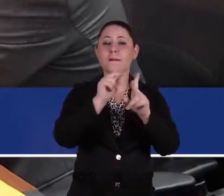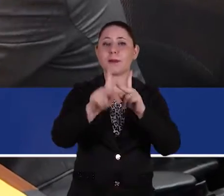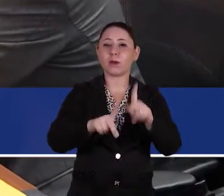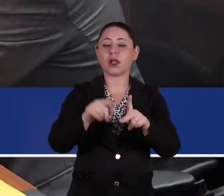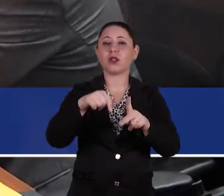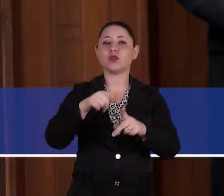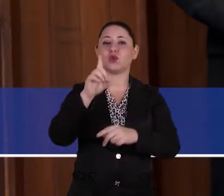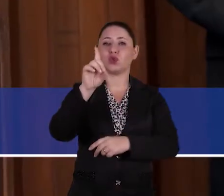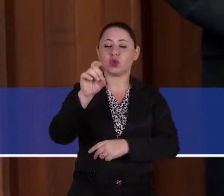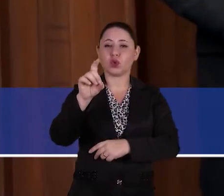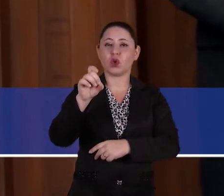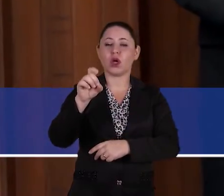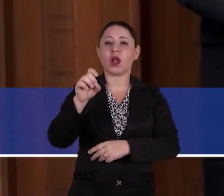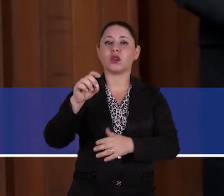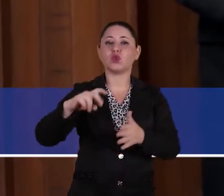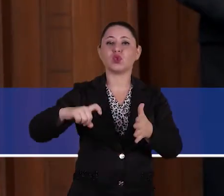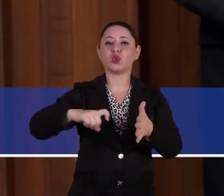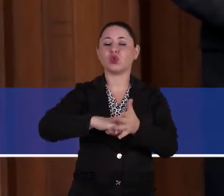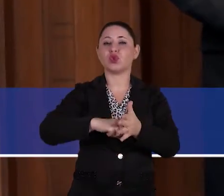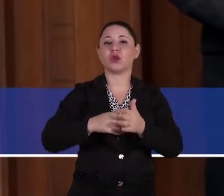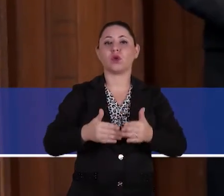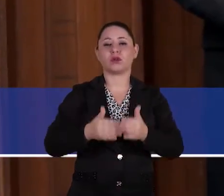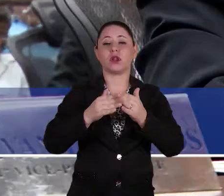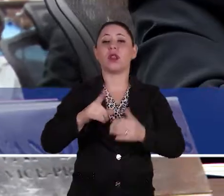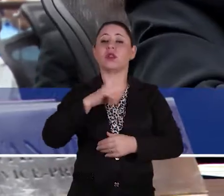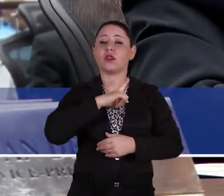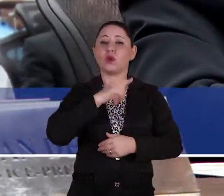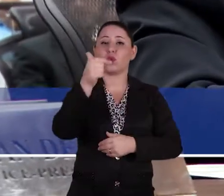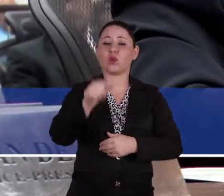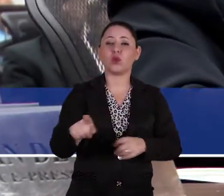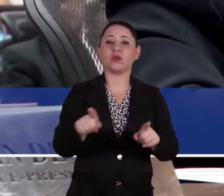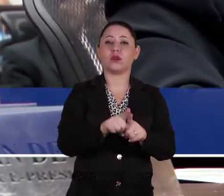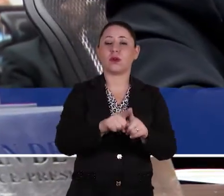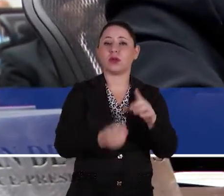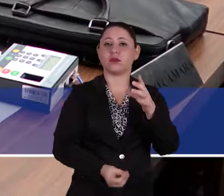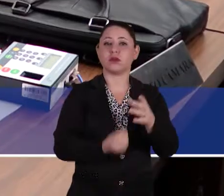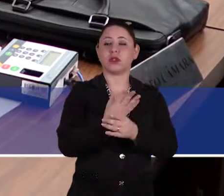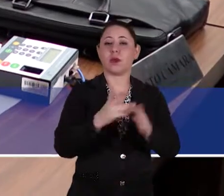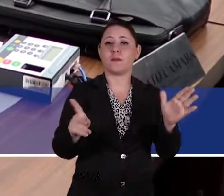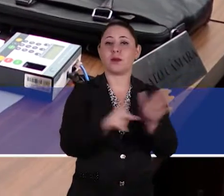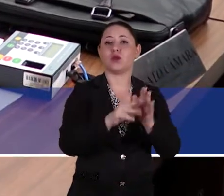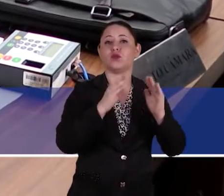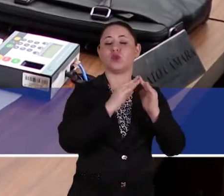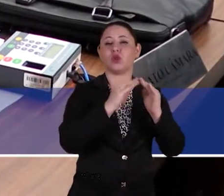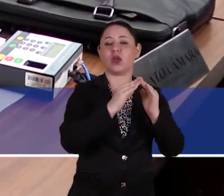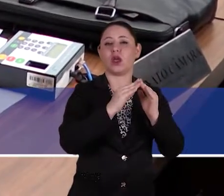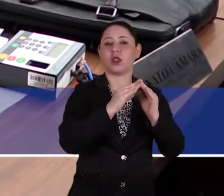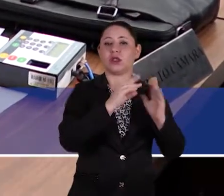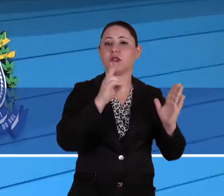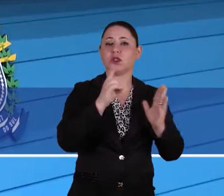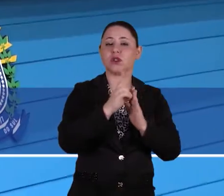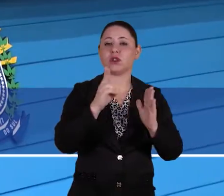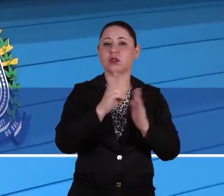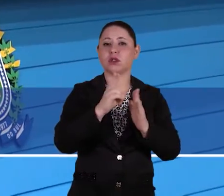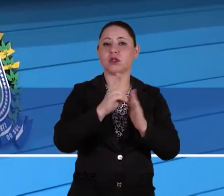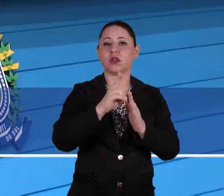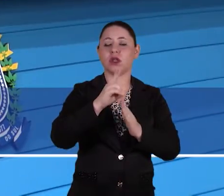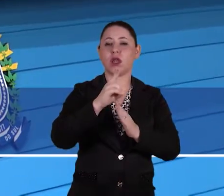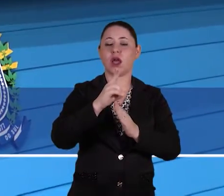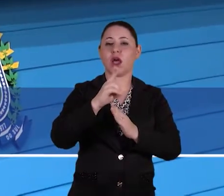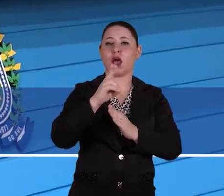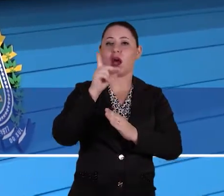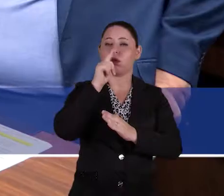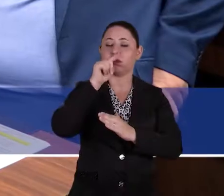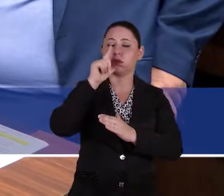construam casas populares em Dourados, Coxim e Corumbá. Houve ainda outro que cria um programa habitacional para a comunidade indígena